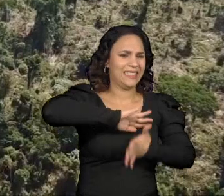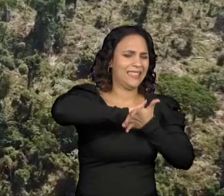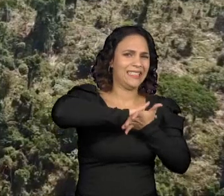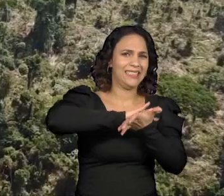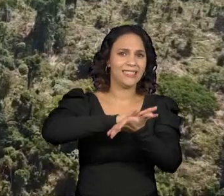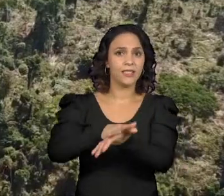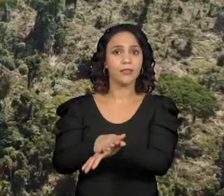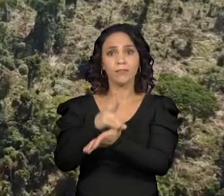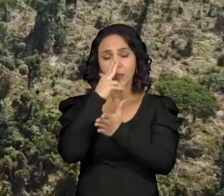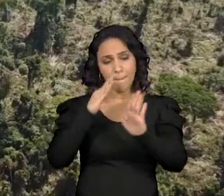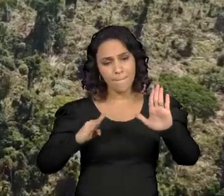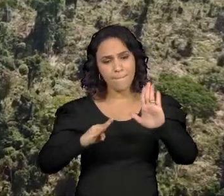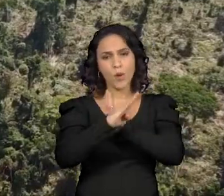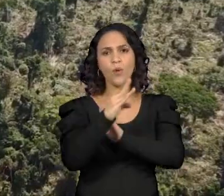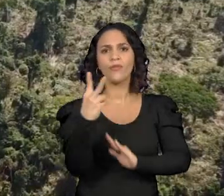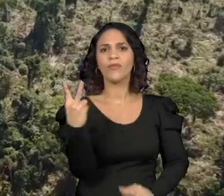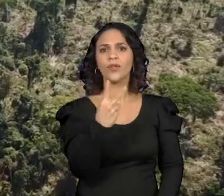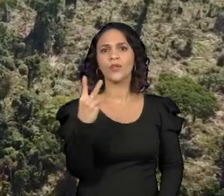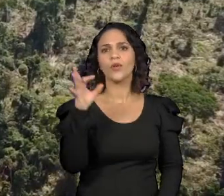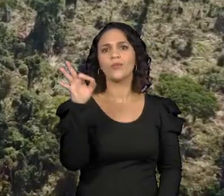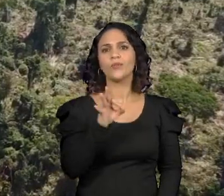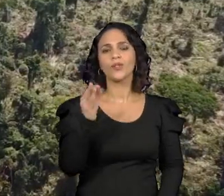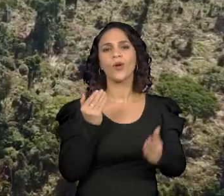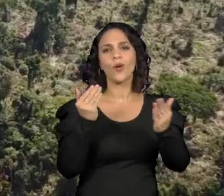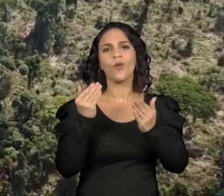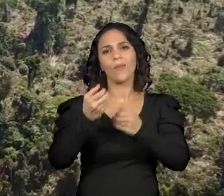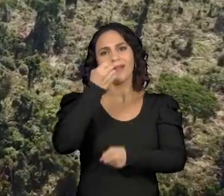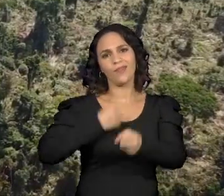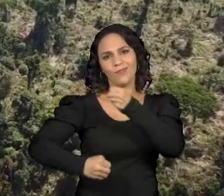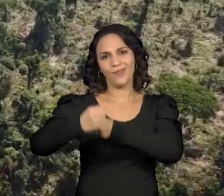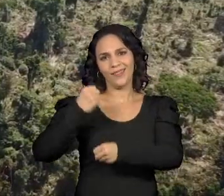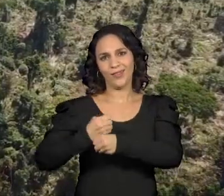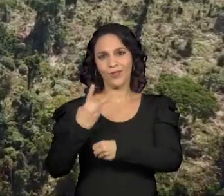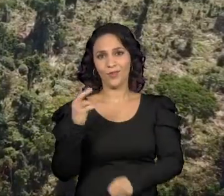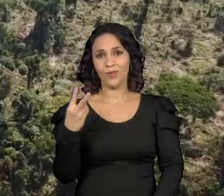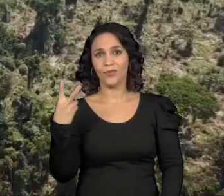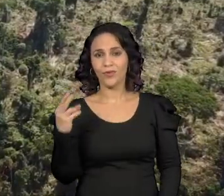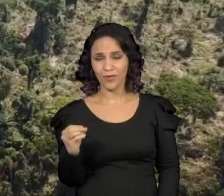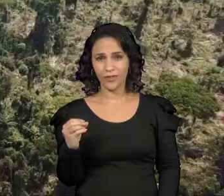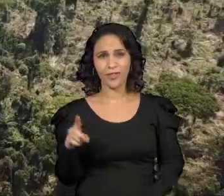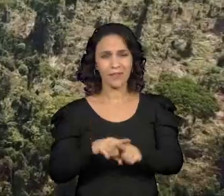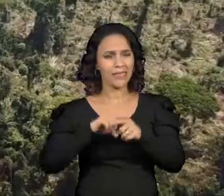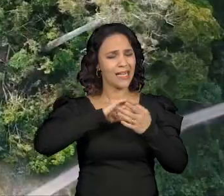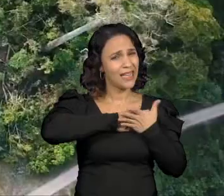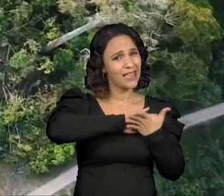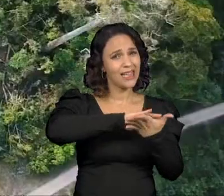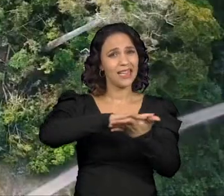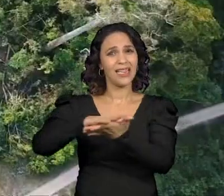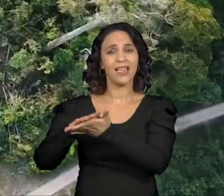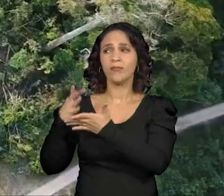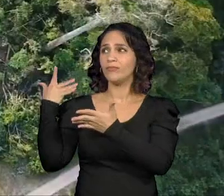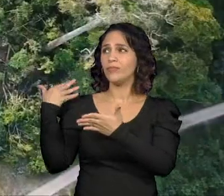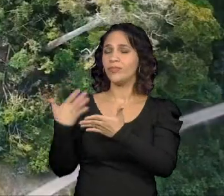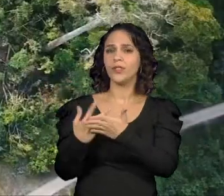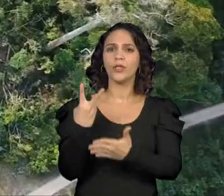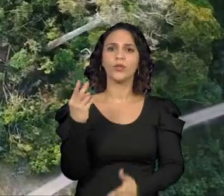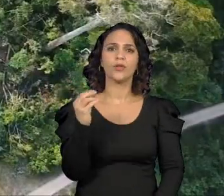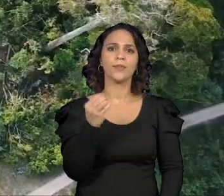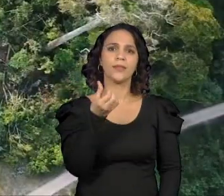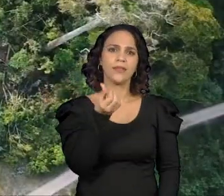de 22% em relação ao ano passado e a maior devastação desde